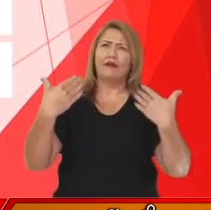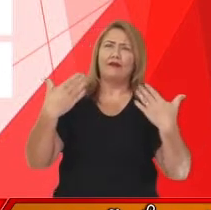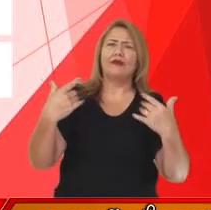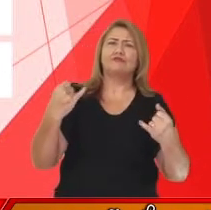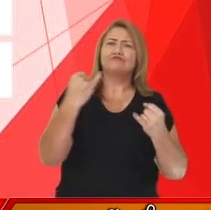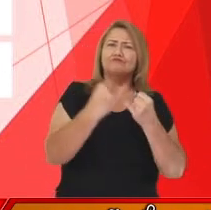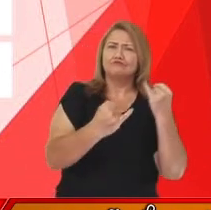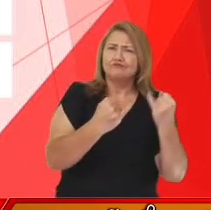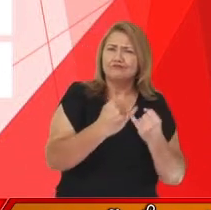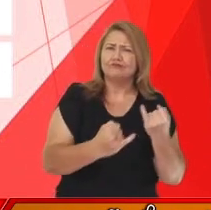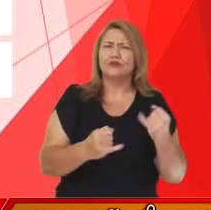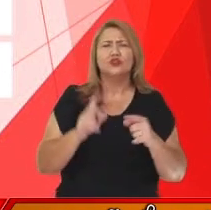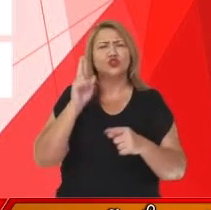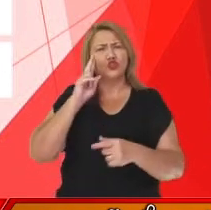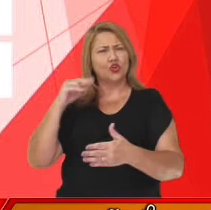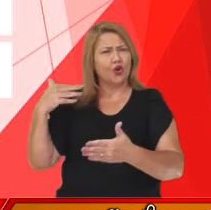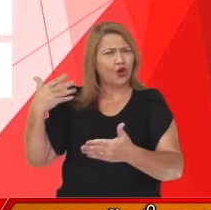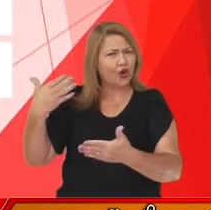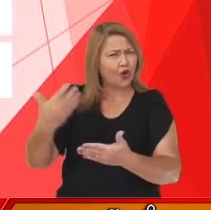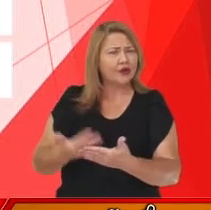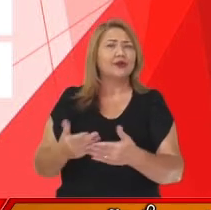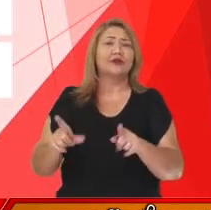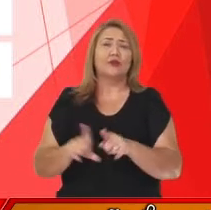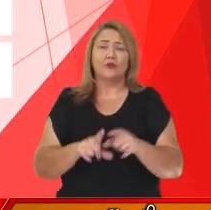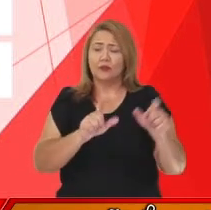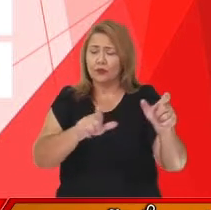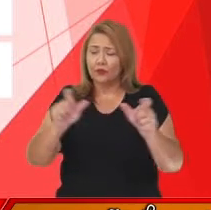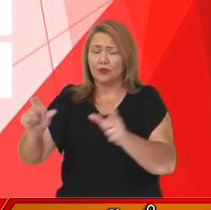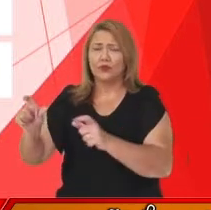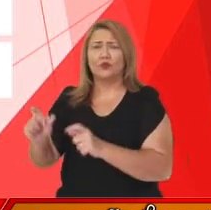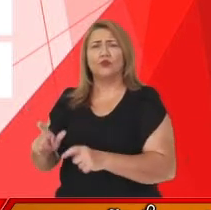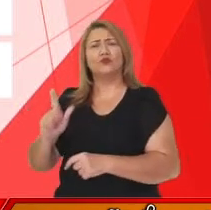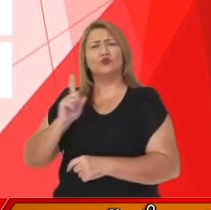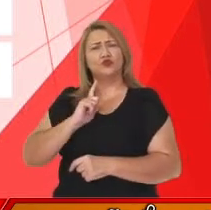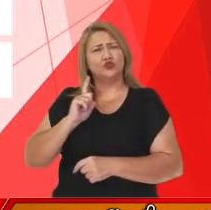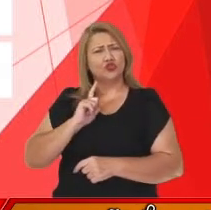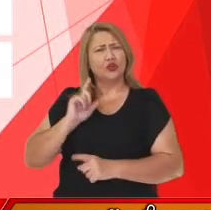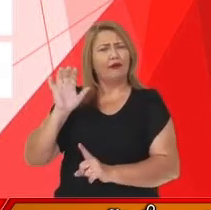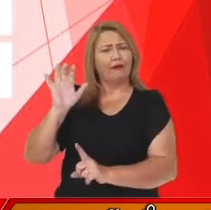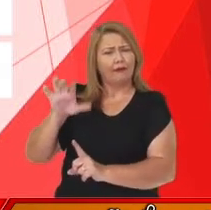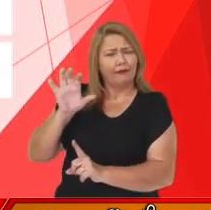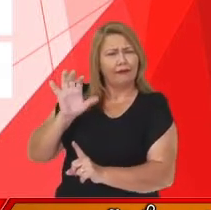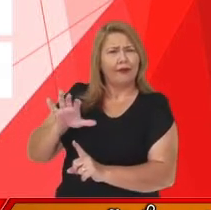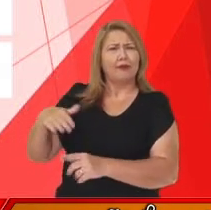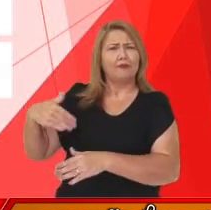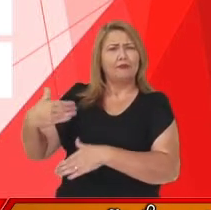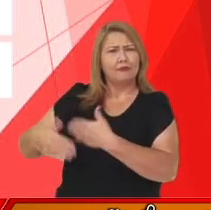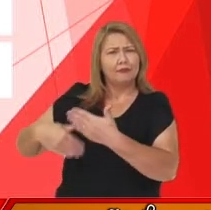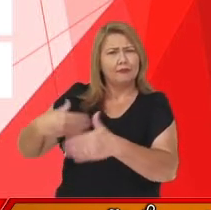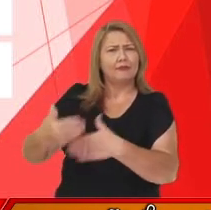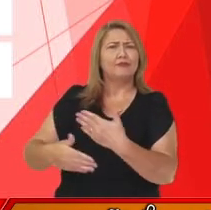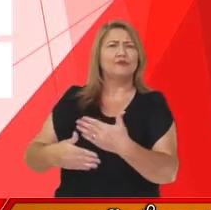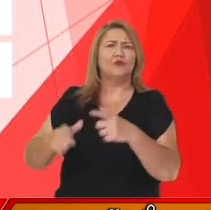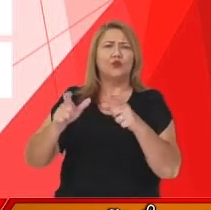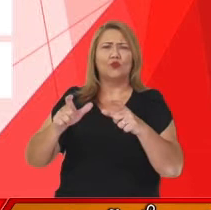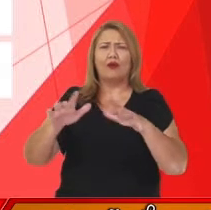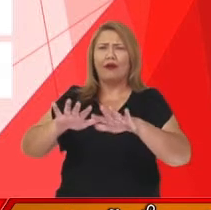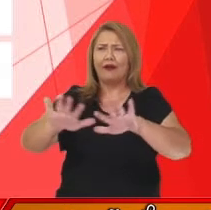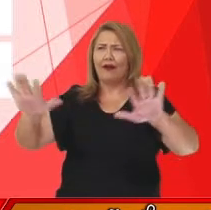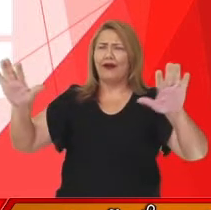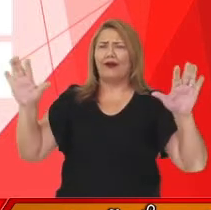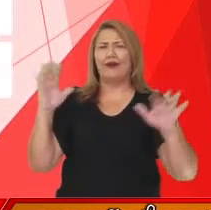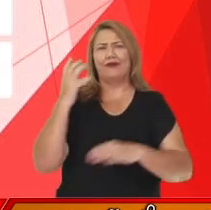e historicamente e esses Passos sofreram mesmo processo de formação da paisagem